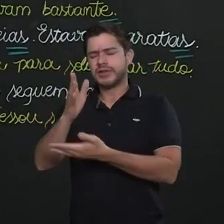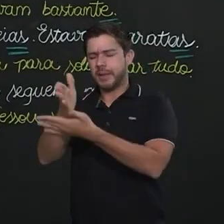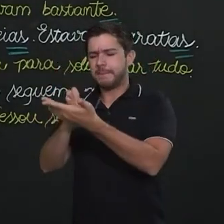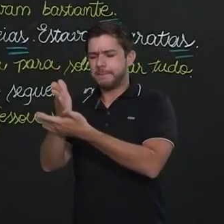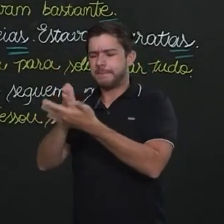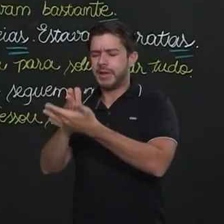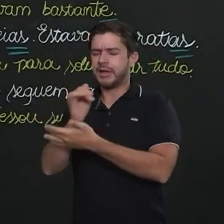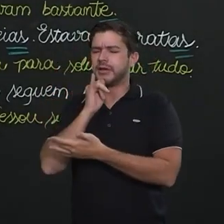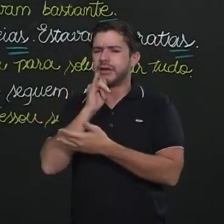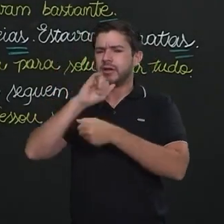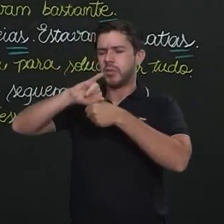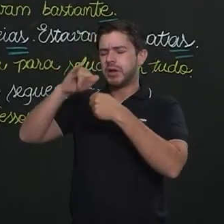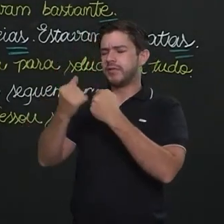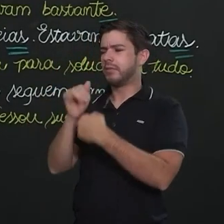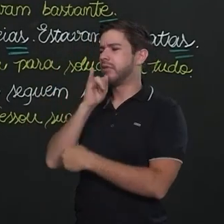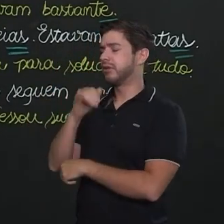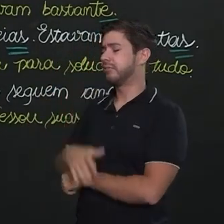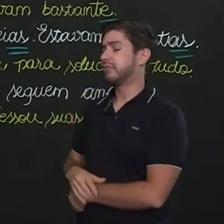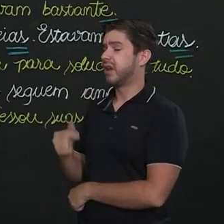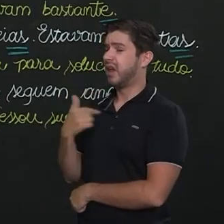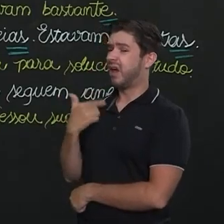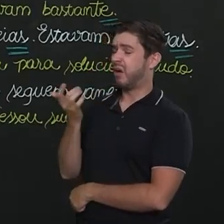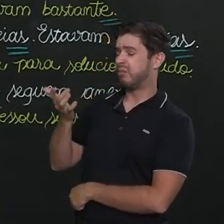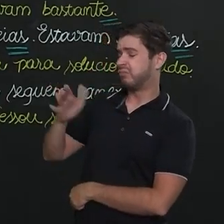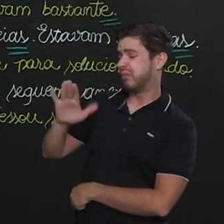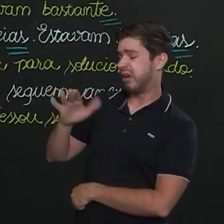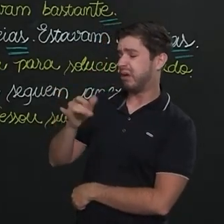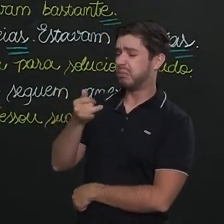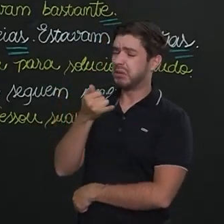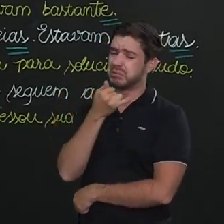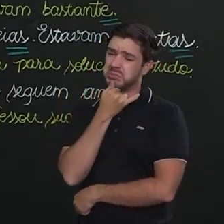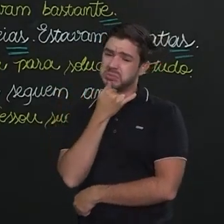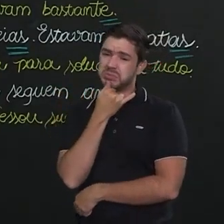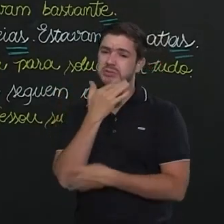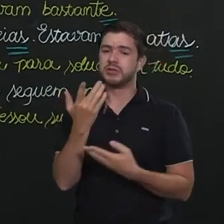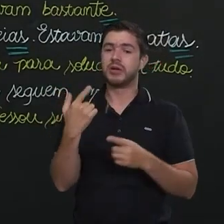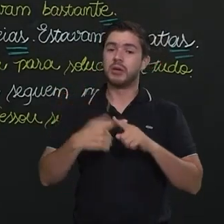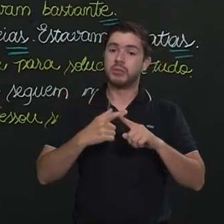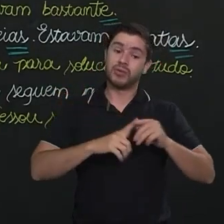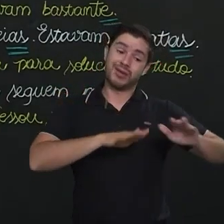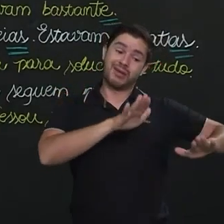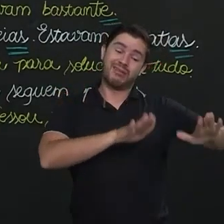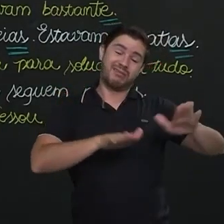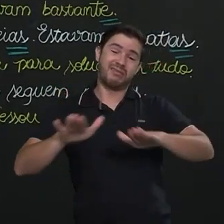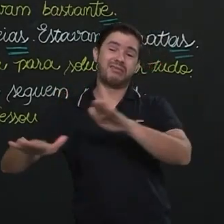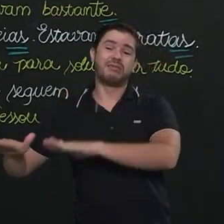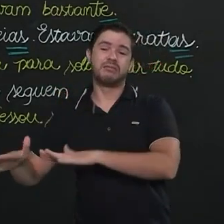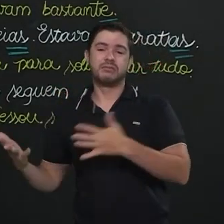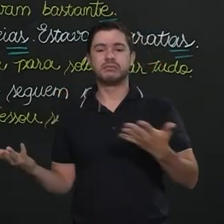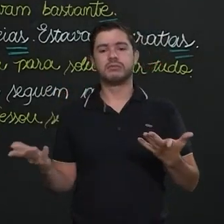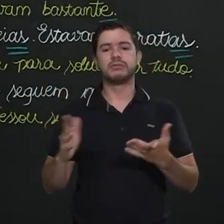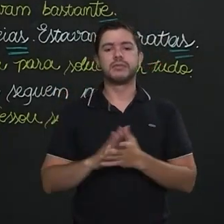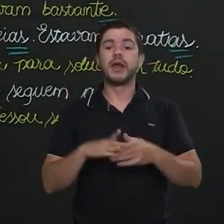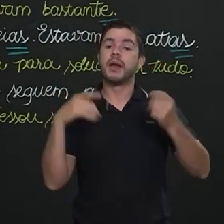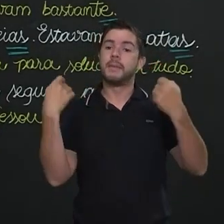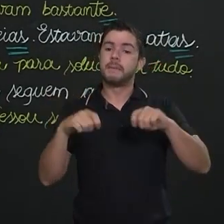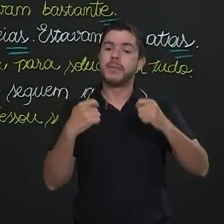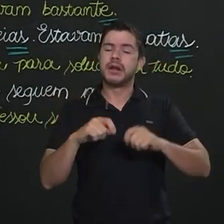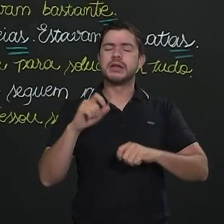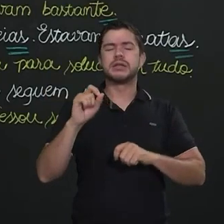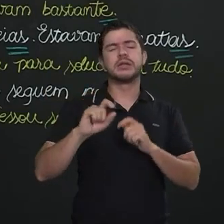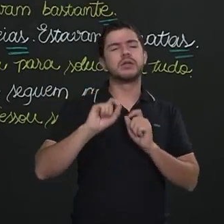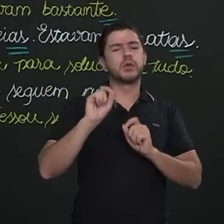dizer, por exemplo, estou meio triste. Aí nesse caso, como advérbio, é invariável, ok? É